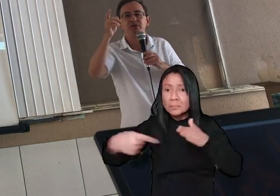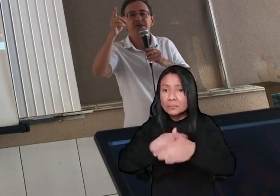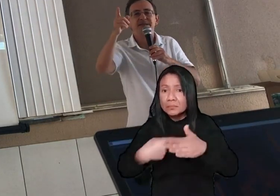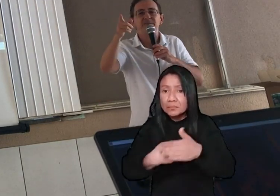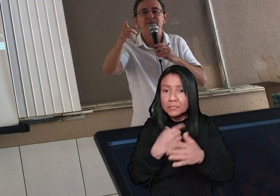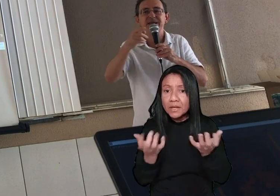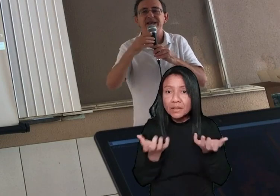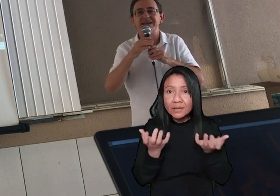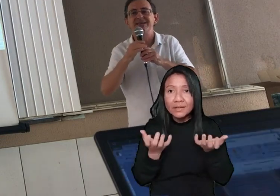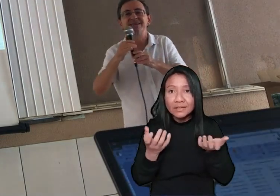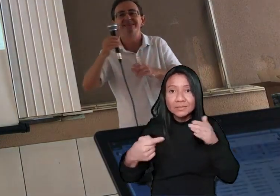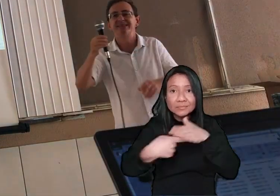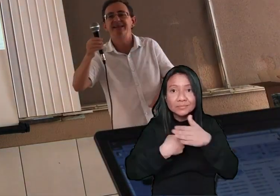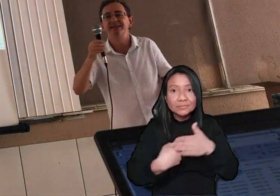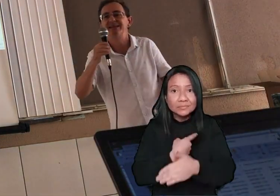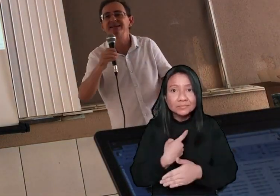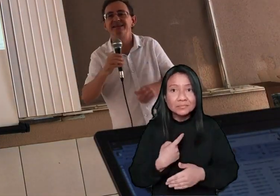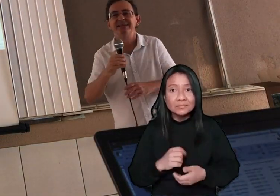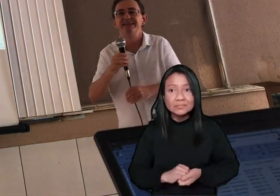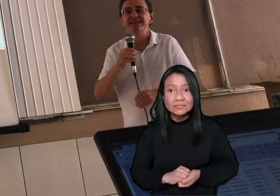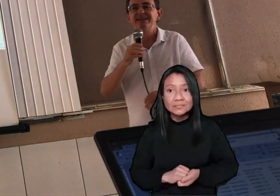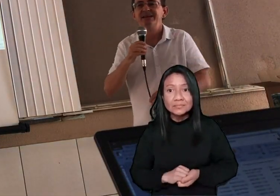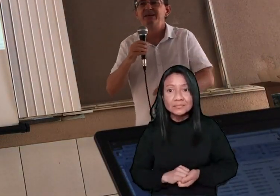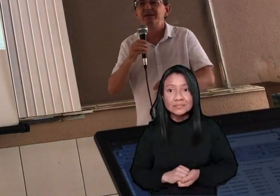Tá, vamos começar por ela.